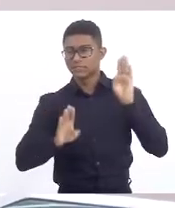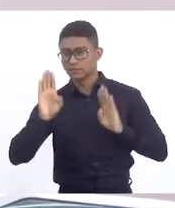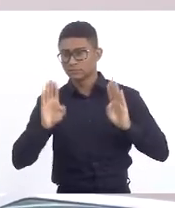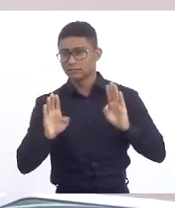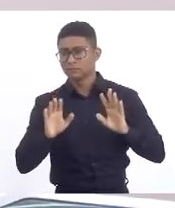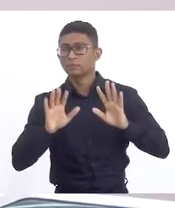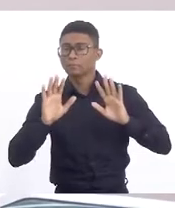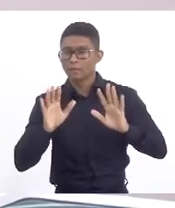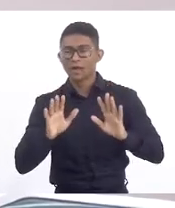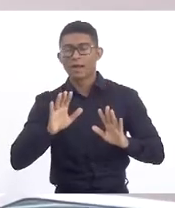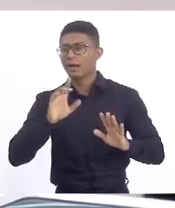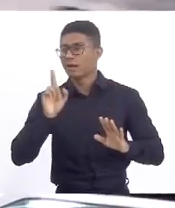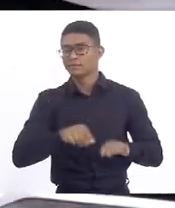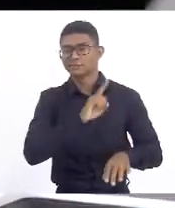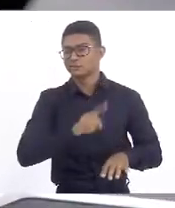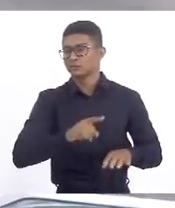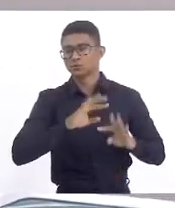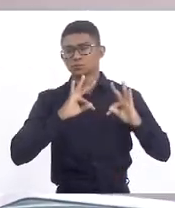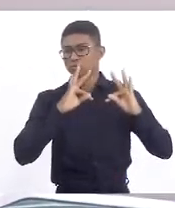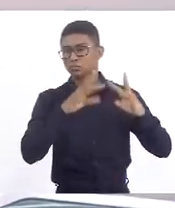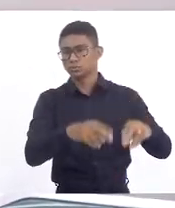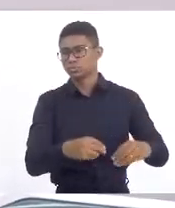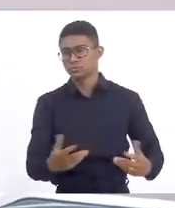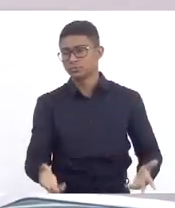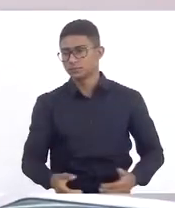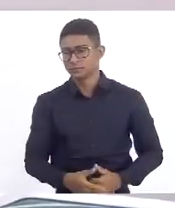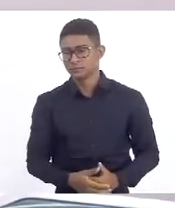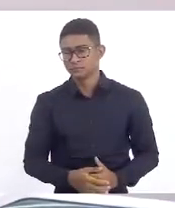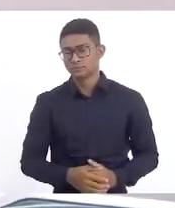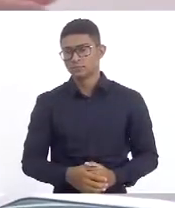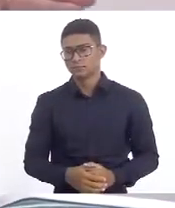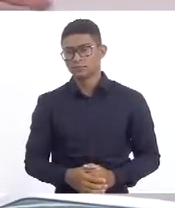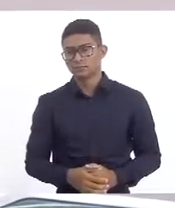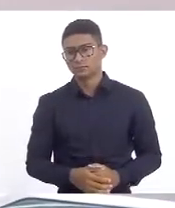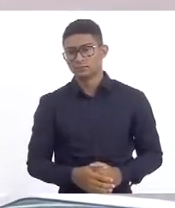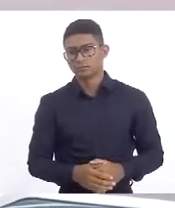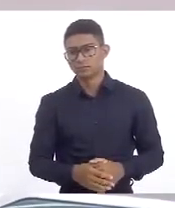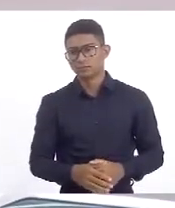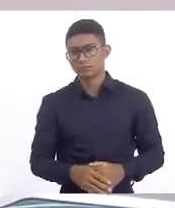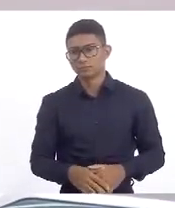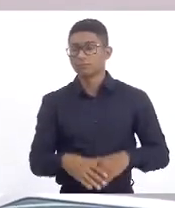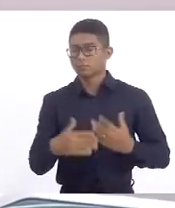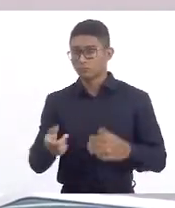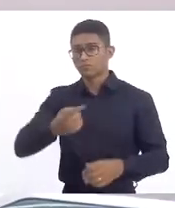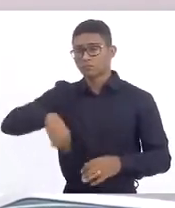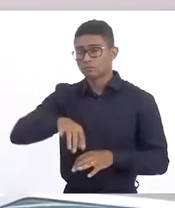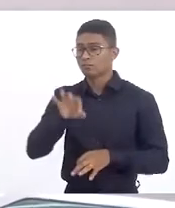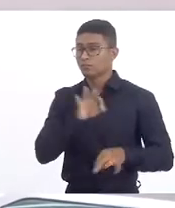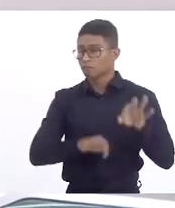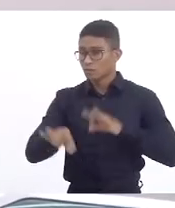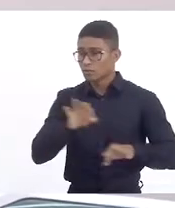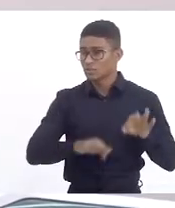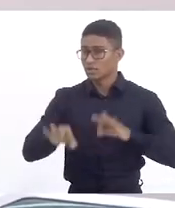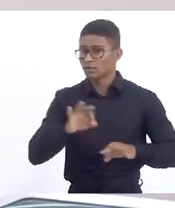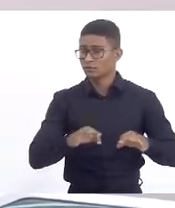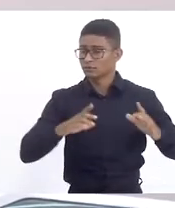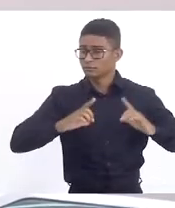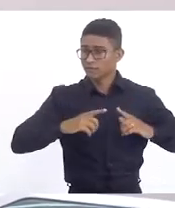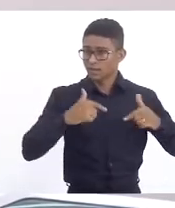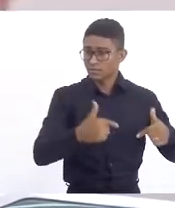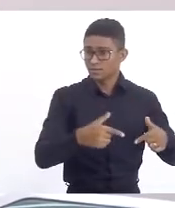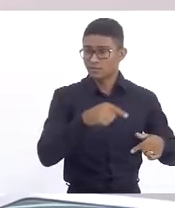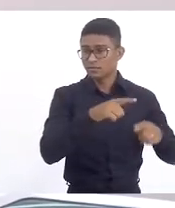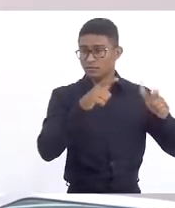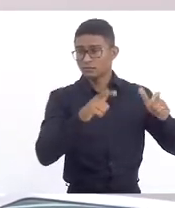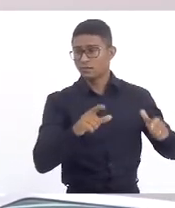nós cancelamos todas as licitações de distribuição. E com isso a gente foi fazendo o projeto executivo do Guandu para